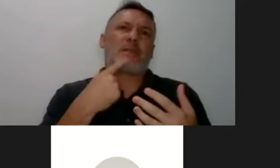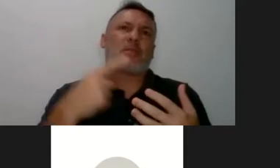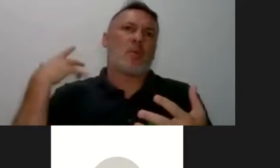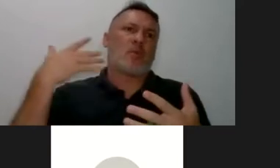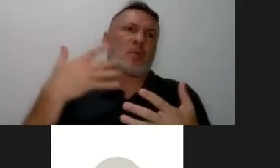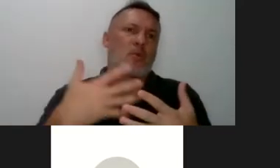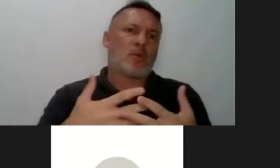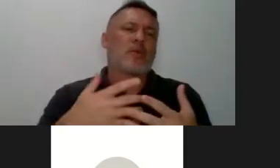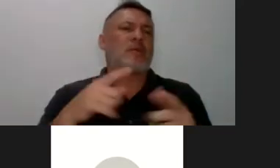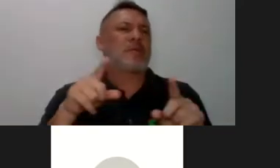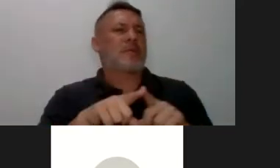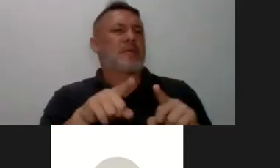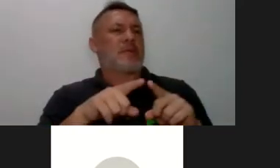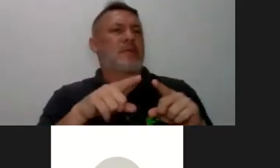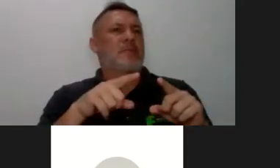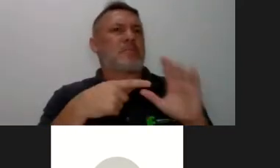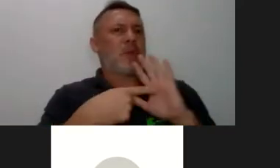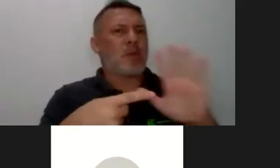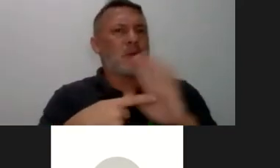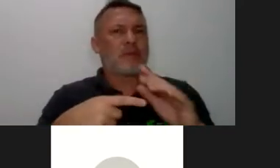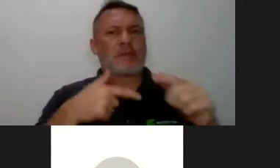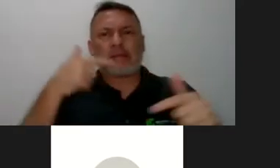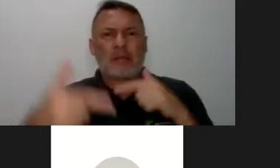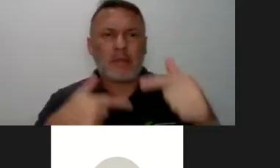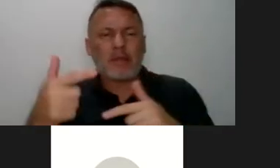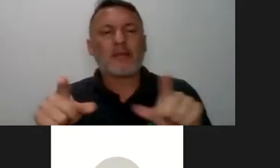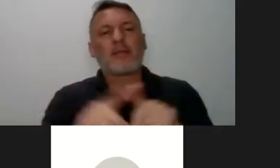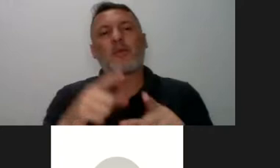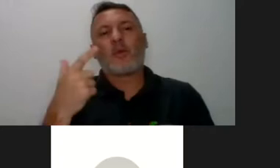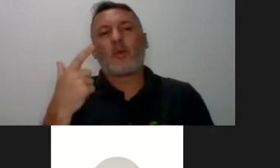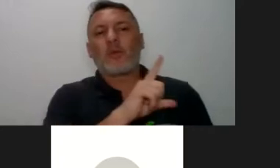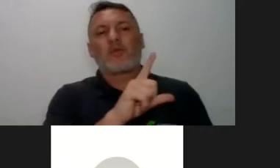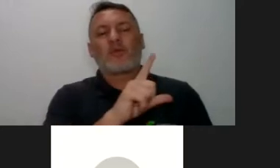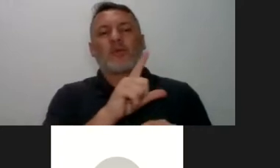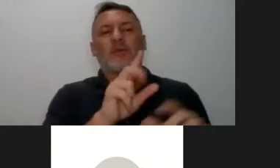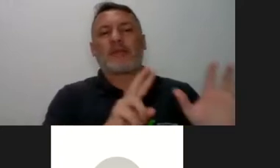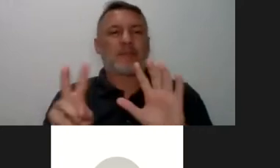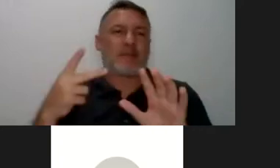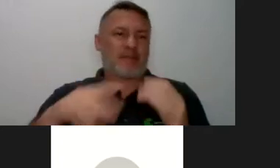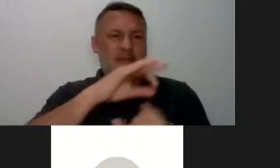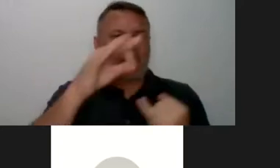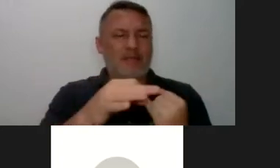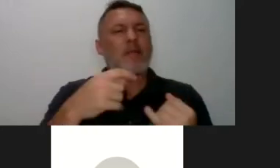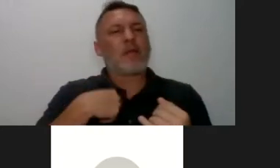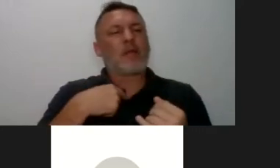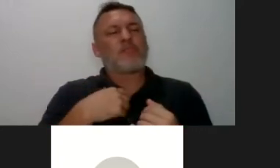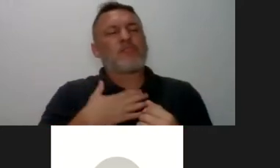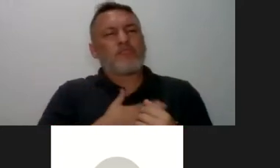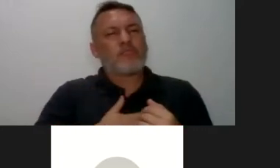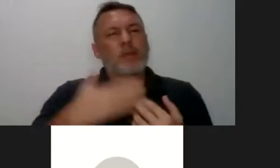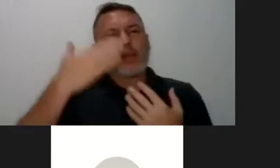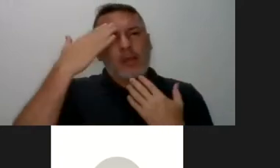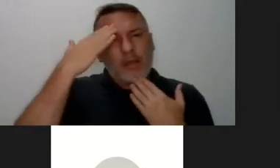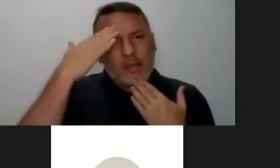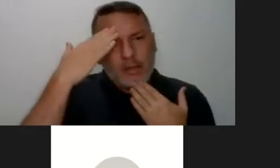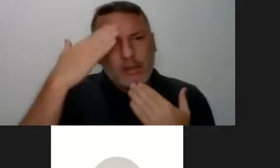vocês movimentaram e o que vocês conquistaram com essa jornada. Então, meu profundo agradecimento aqui a